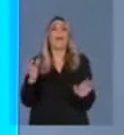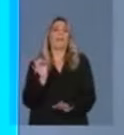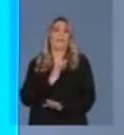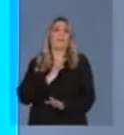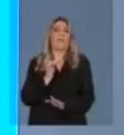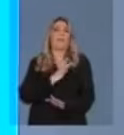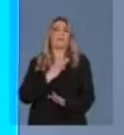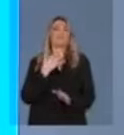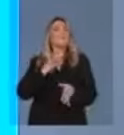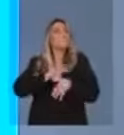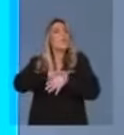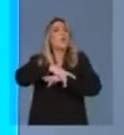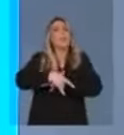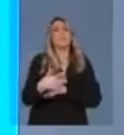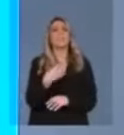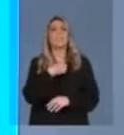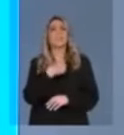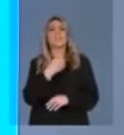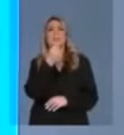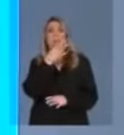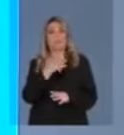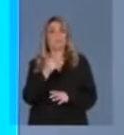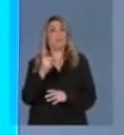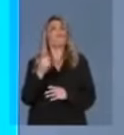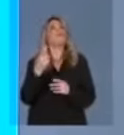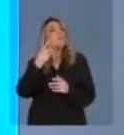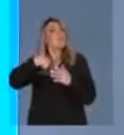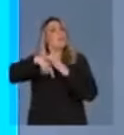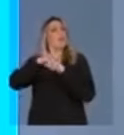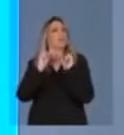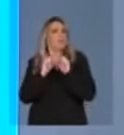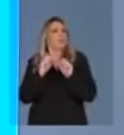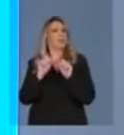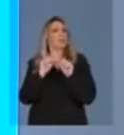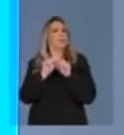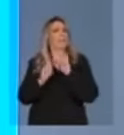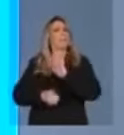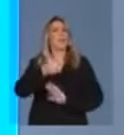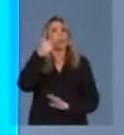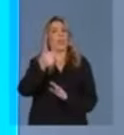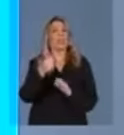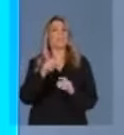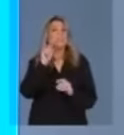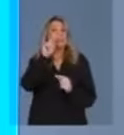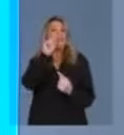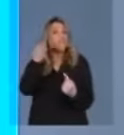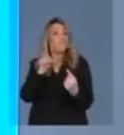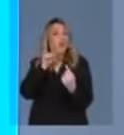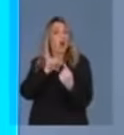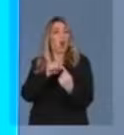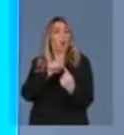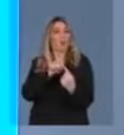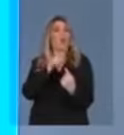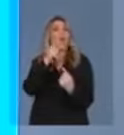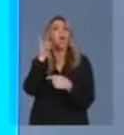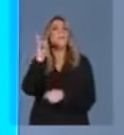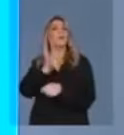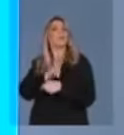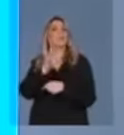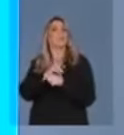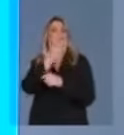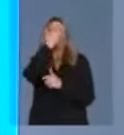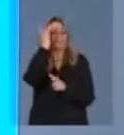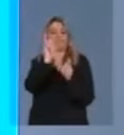casa isso nós podemos fazer primeiro se o foco da guarda municipal primeiro for a proteção do cidadão